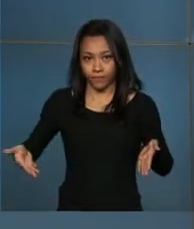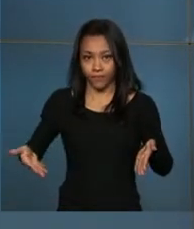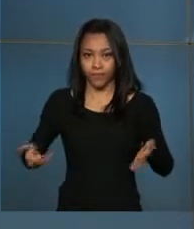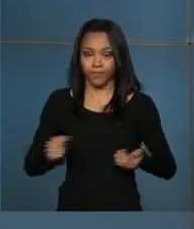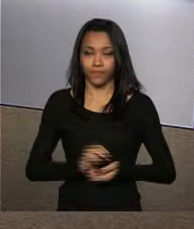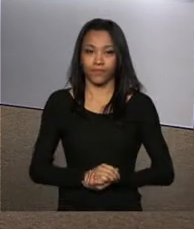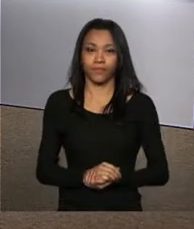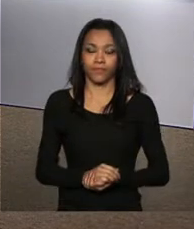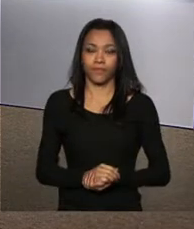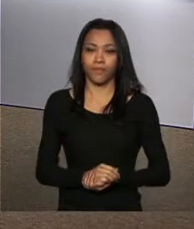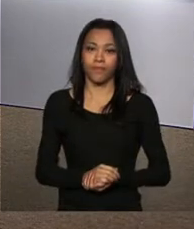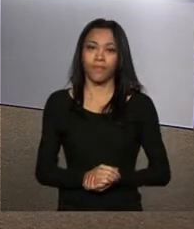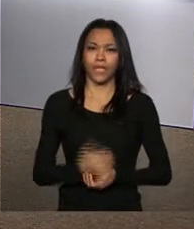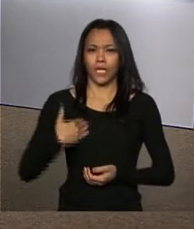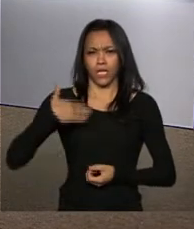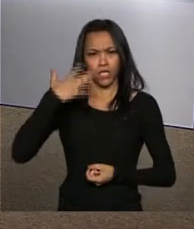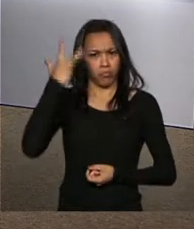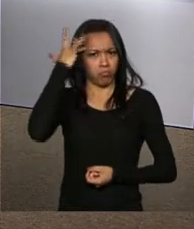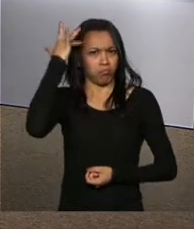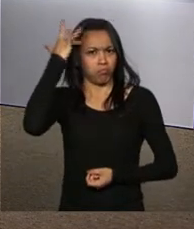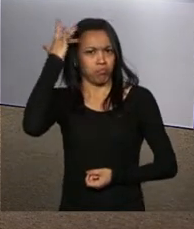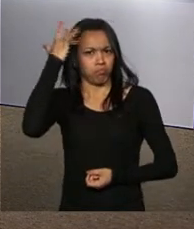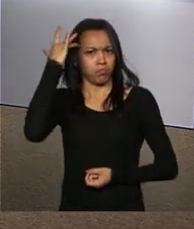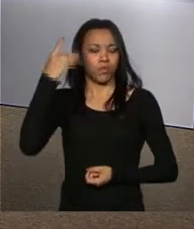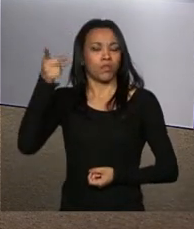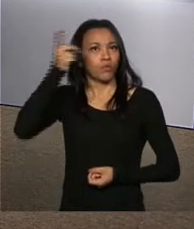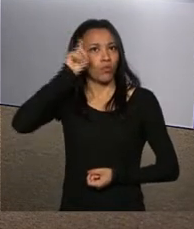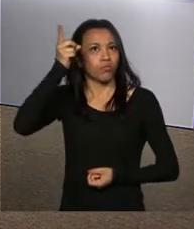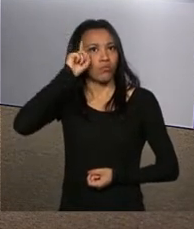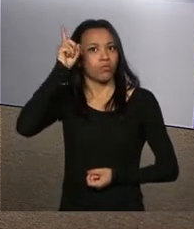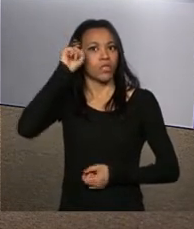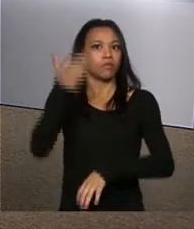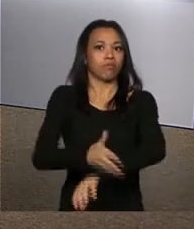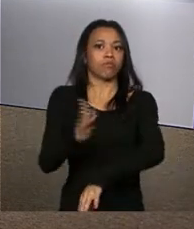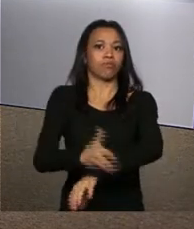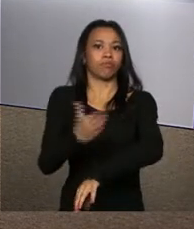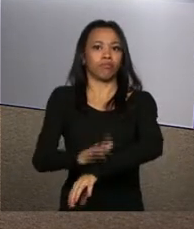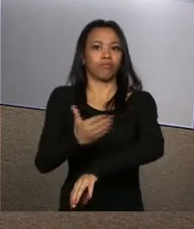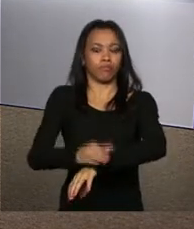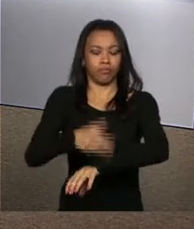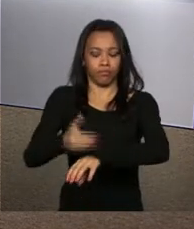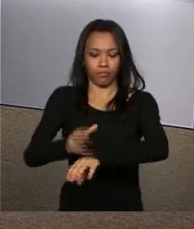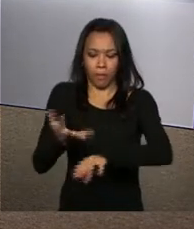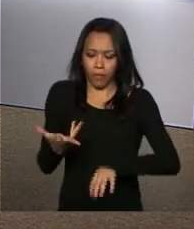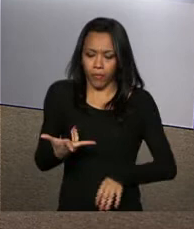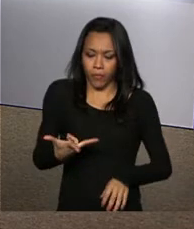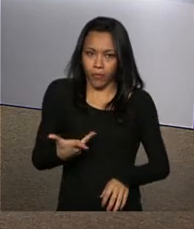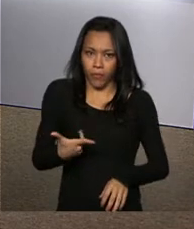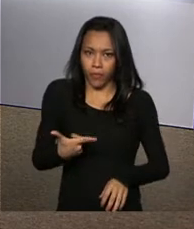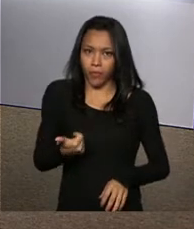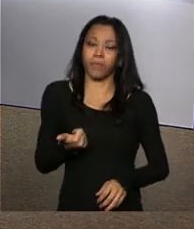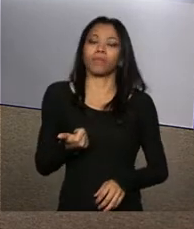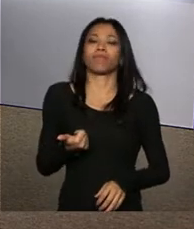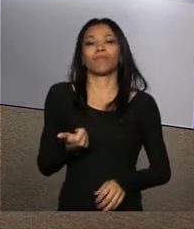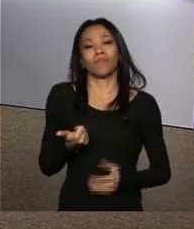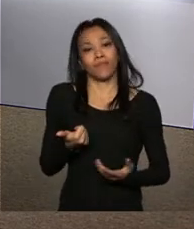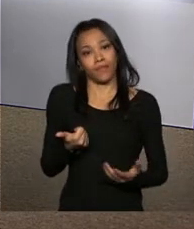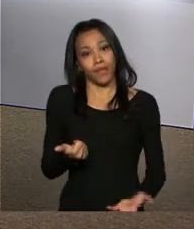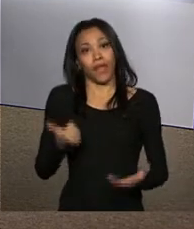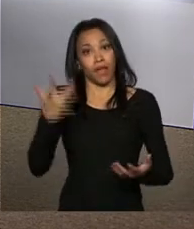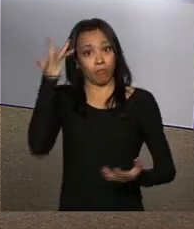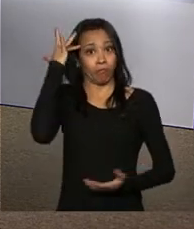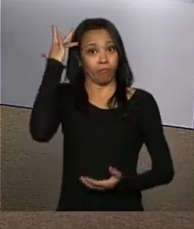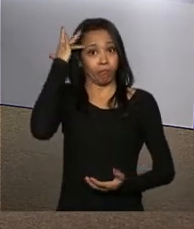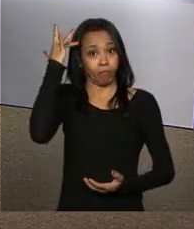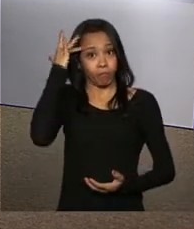facebook.com/tvnbr. Talento e uma rotina de treinamento para levar o atleta à perfeição. Quando o assunto é alto